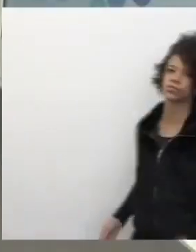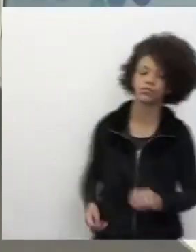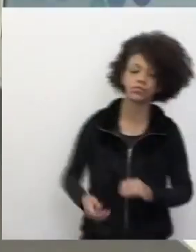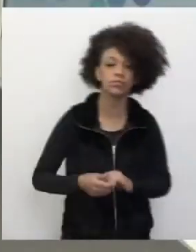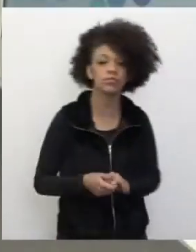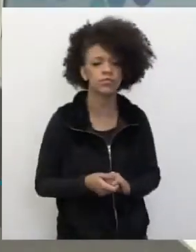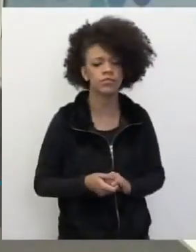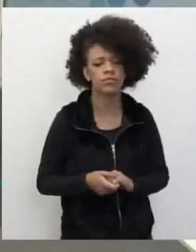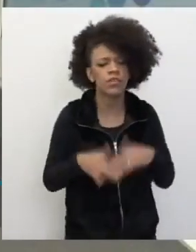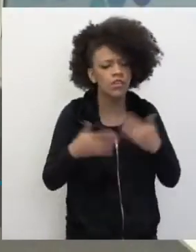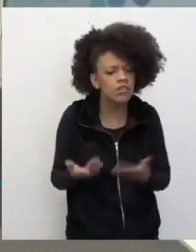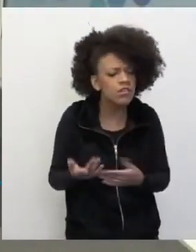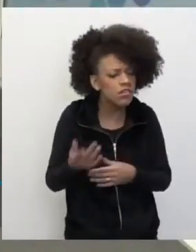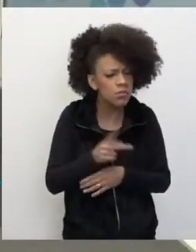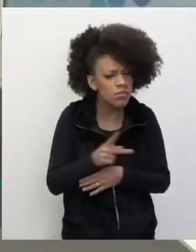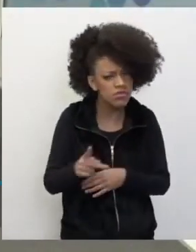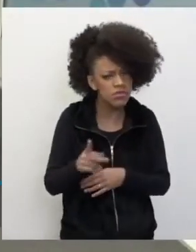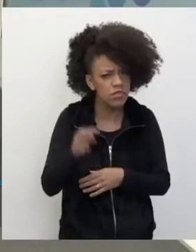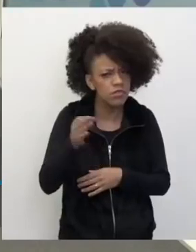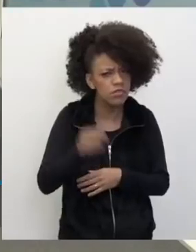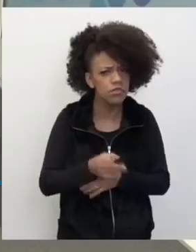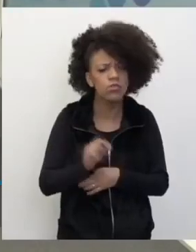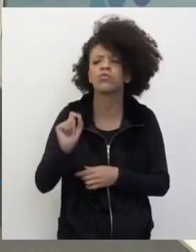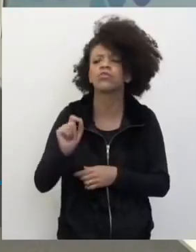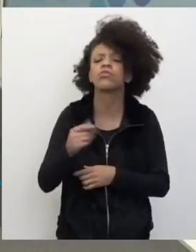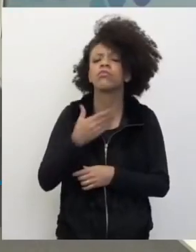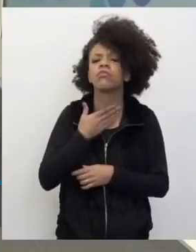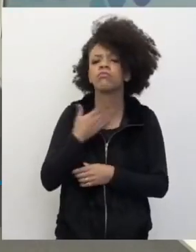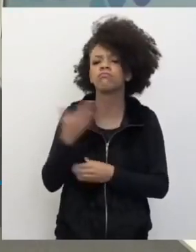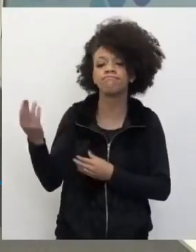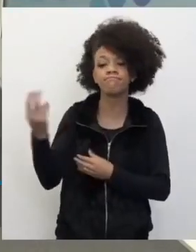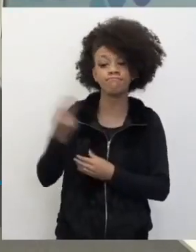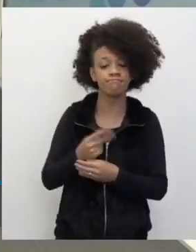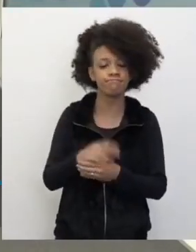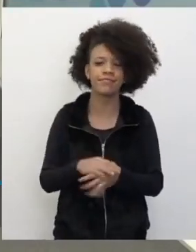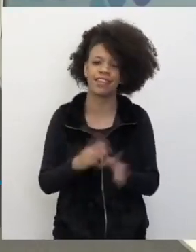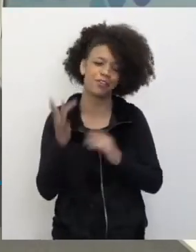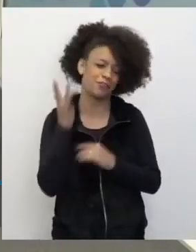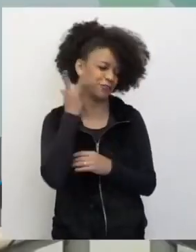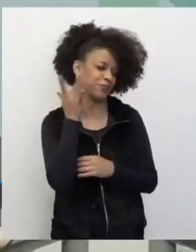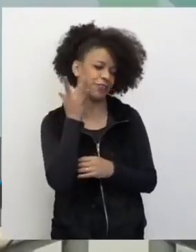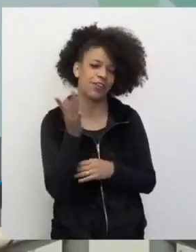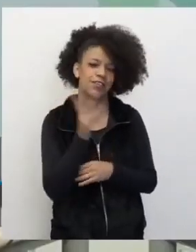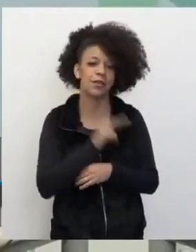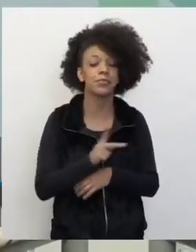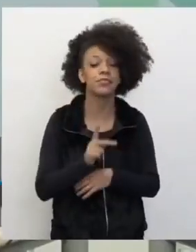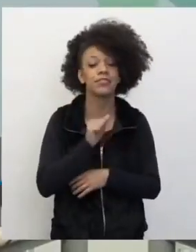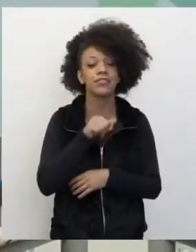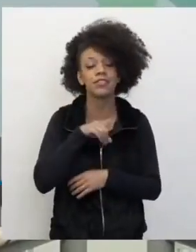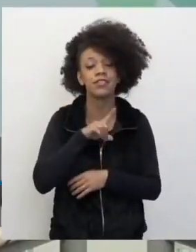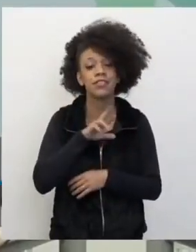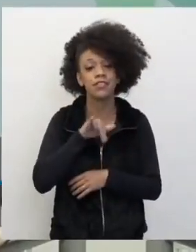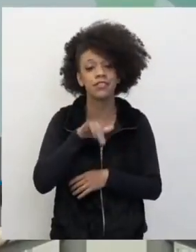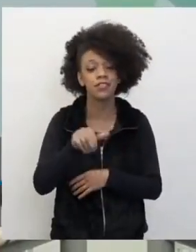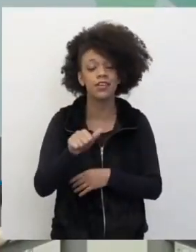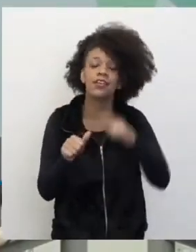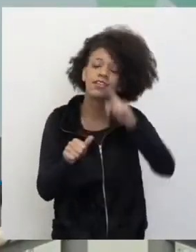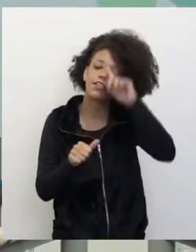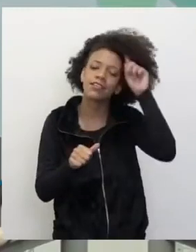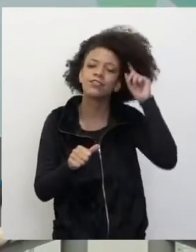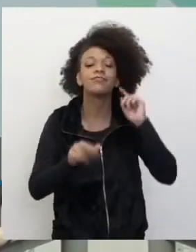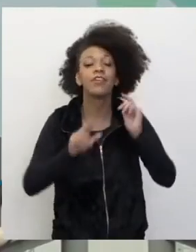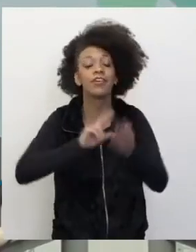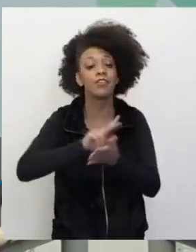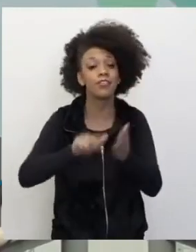E aí, professor, acertaram de quem é essa voz? Fácil, é inesquecível, né? A professora Andréia aqui colocando, os professores